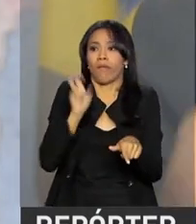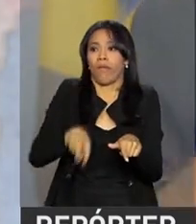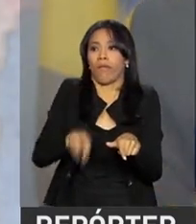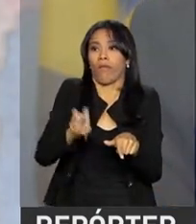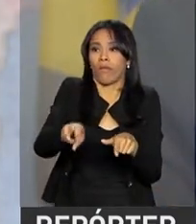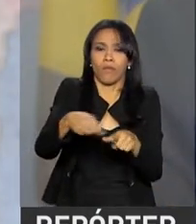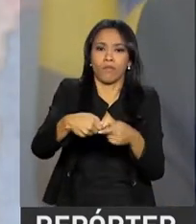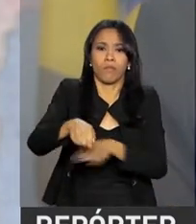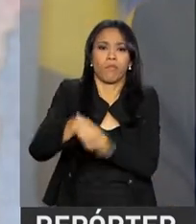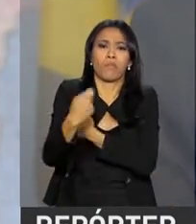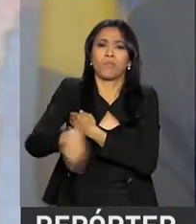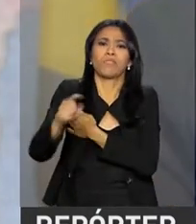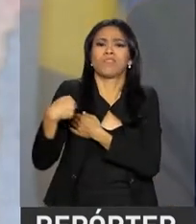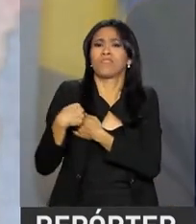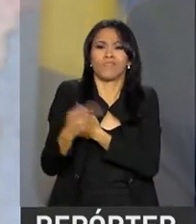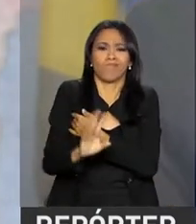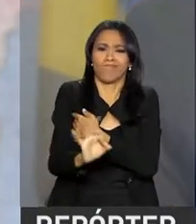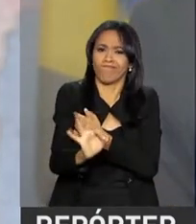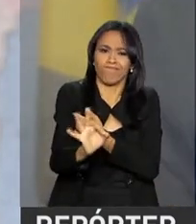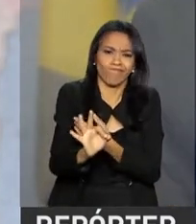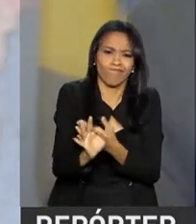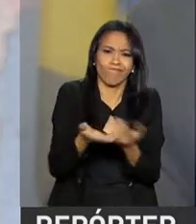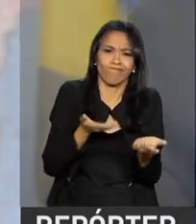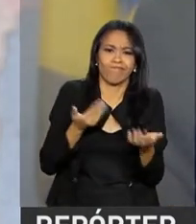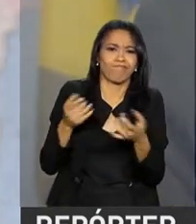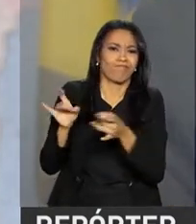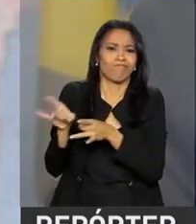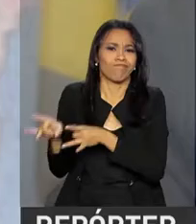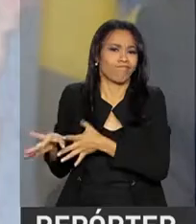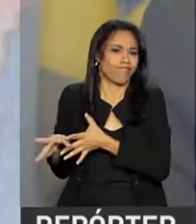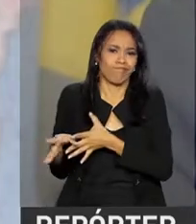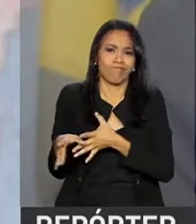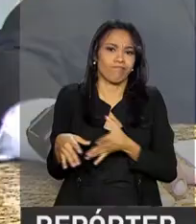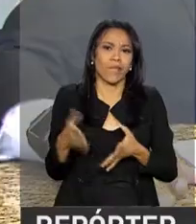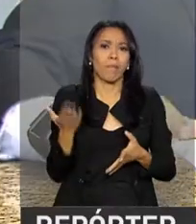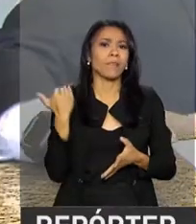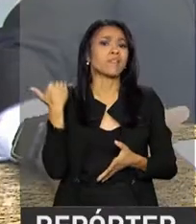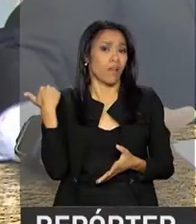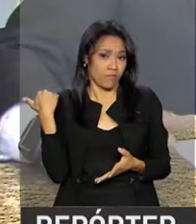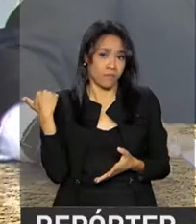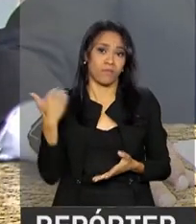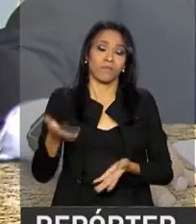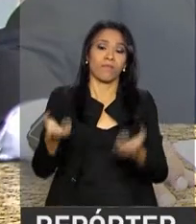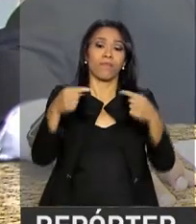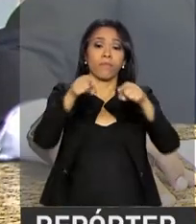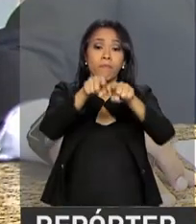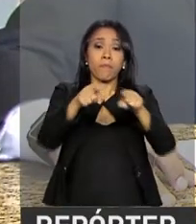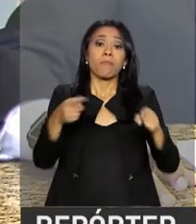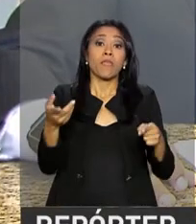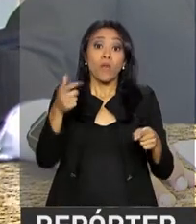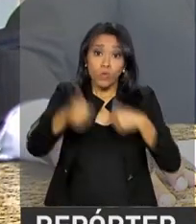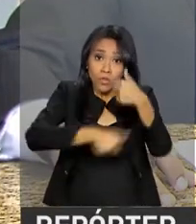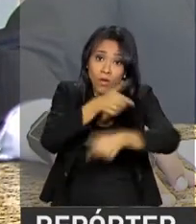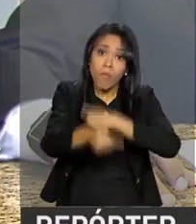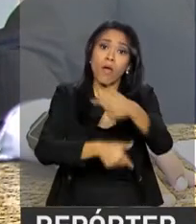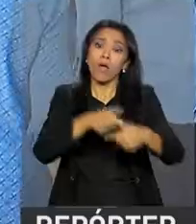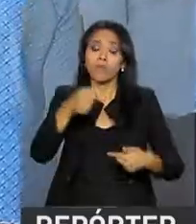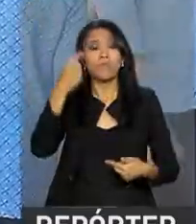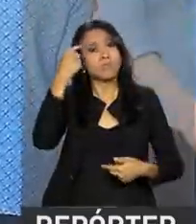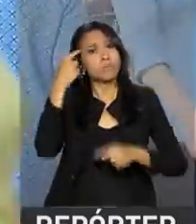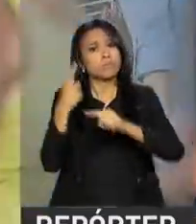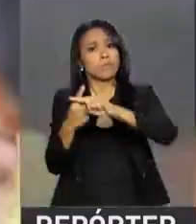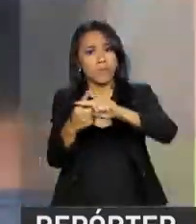ela vai deixar a carteira física no passado. O resultado dessas ações tem refletido em